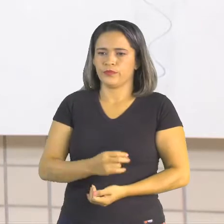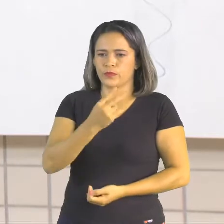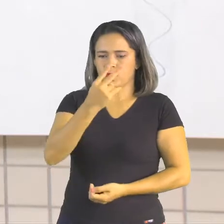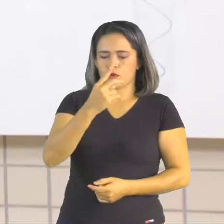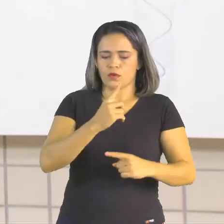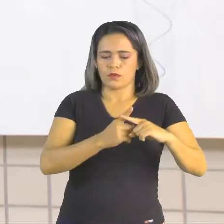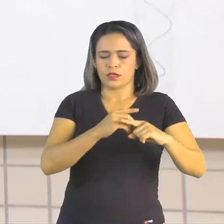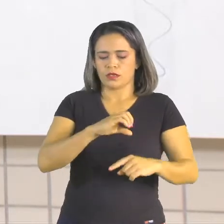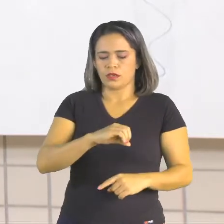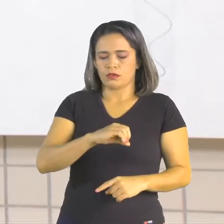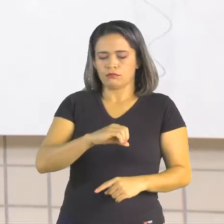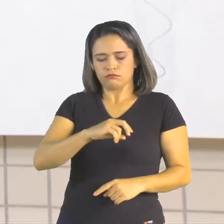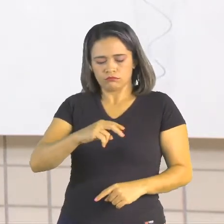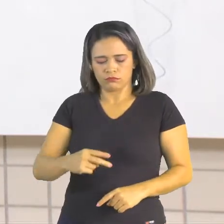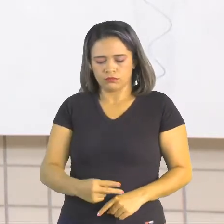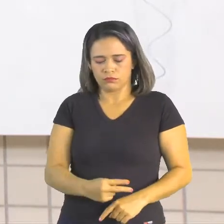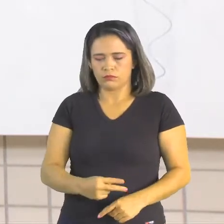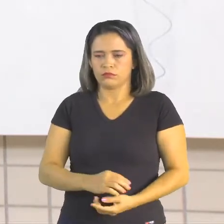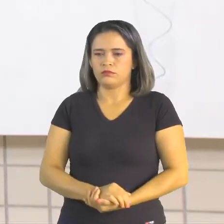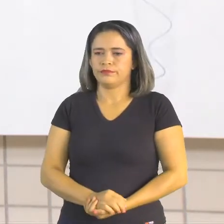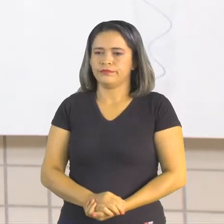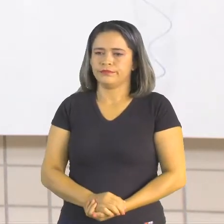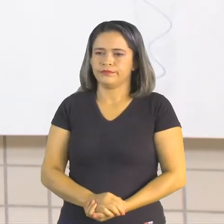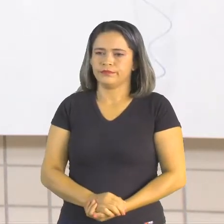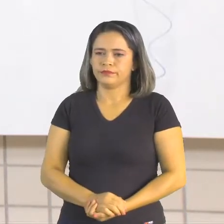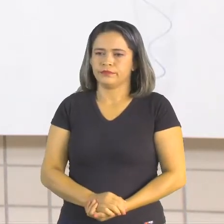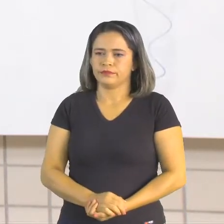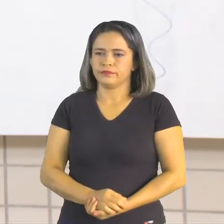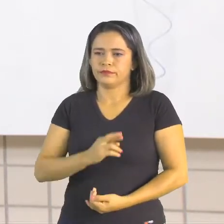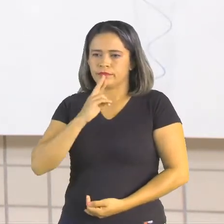0, 2, ou seja,